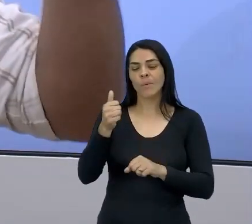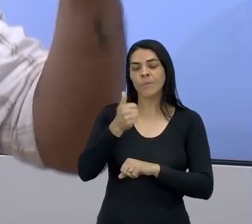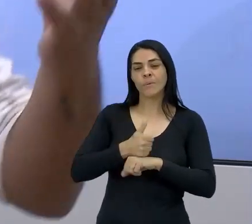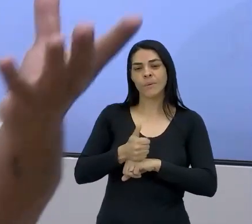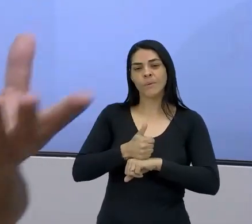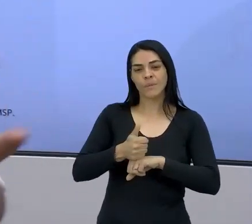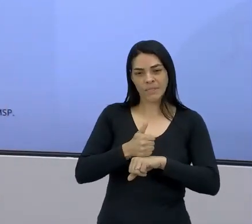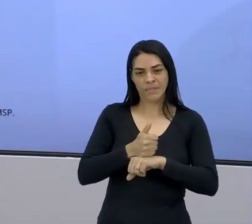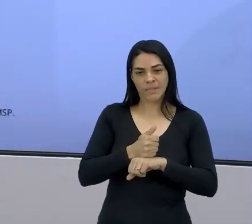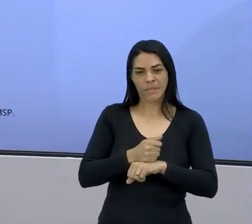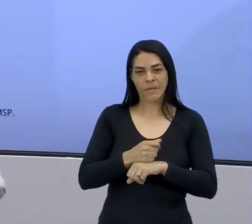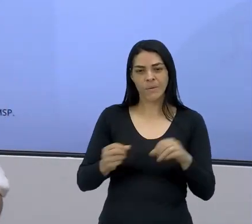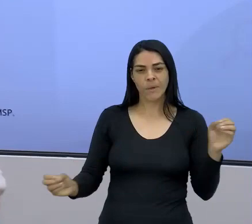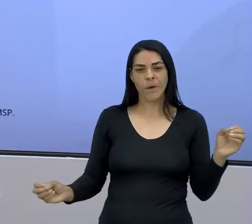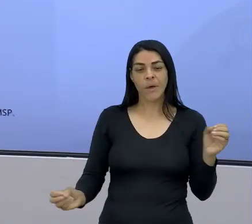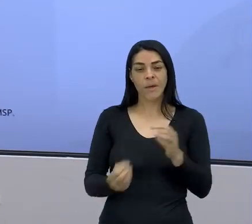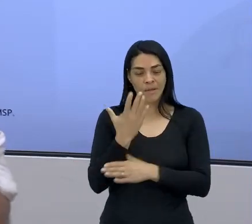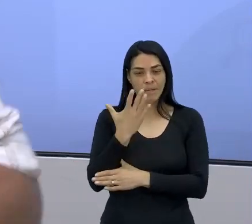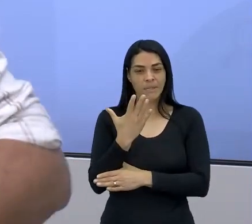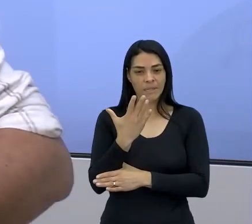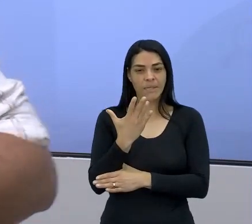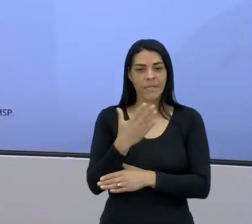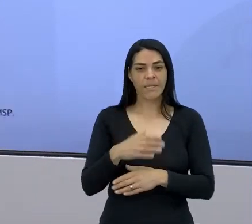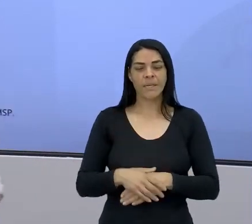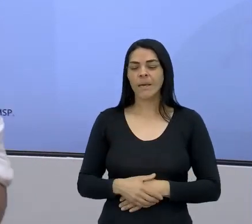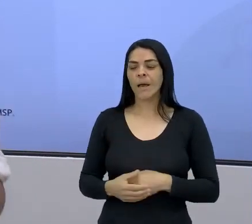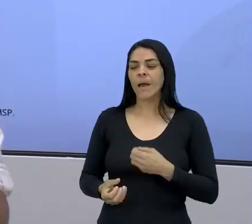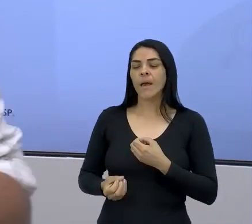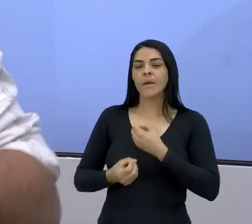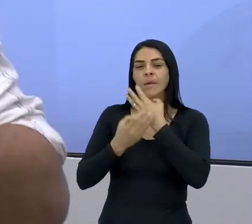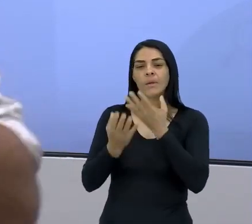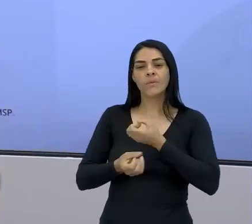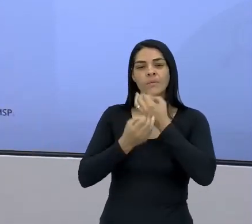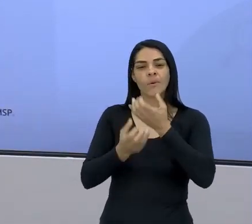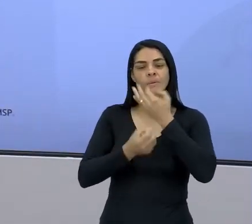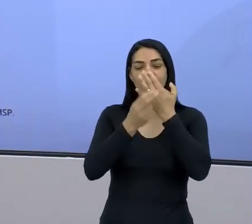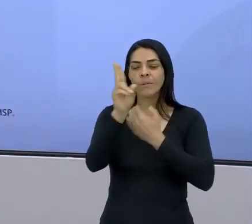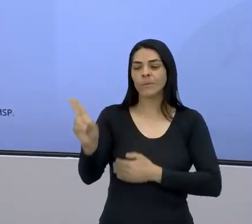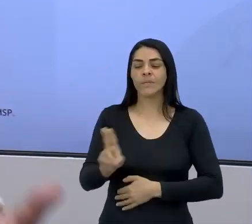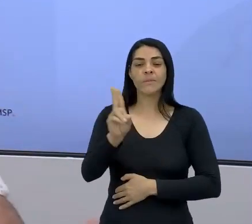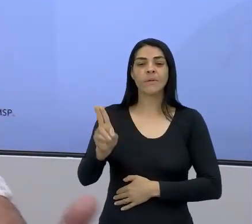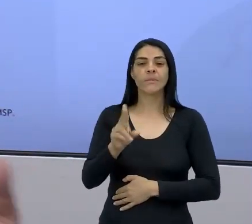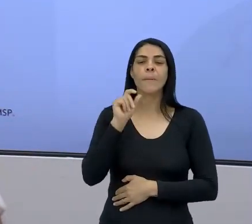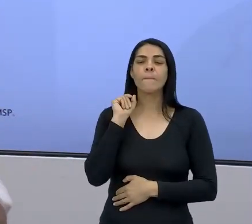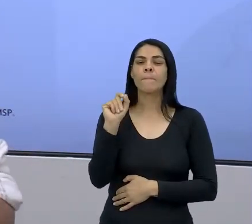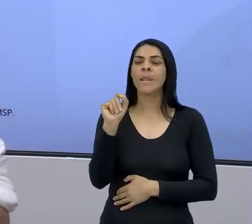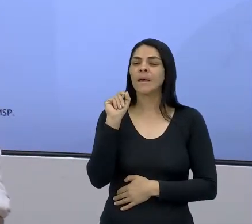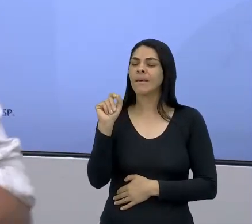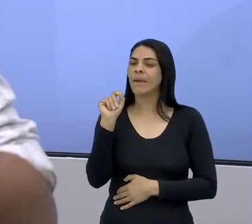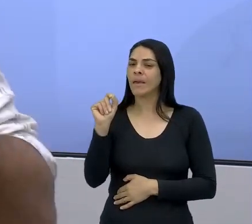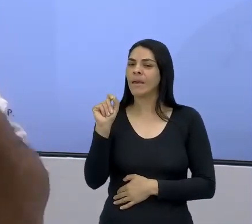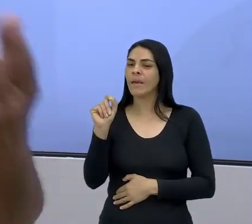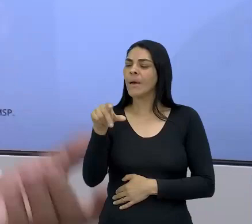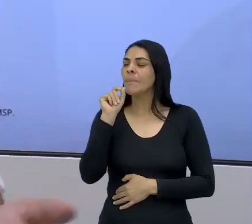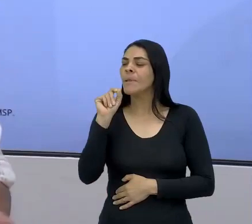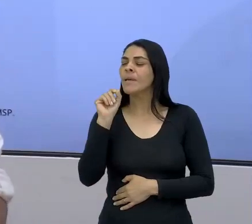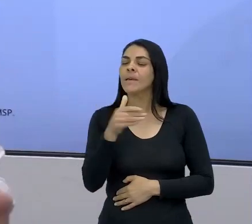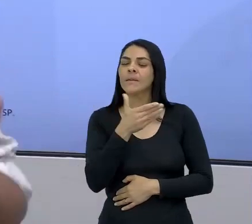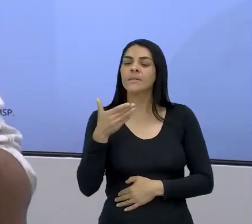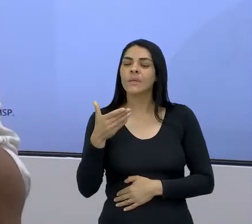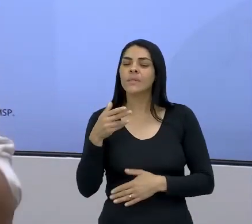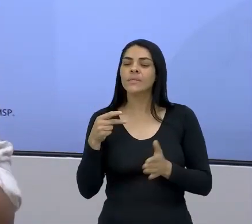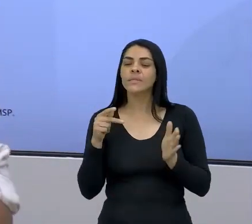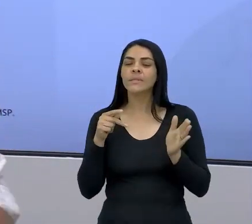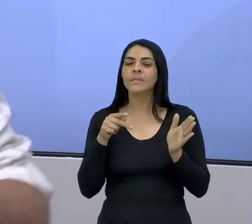uma curadoria, né, de conhecimentos, de informações que a gente vai utilizar para quê? Para que a gente pesquisa? A